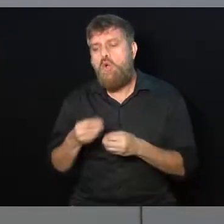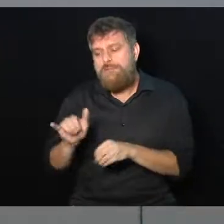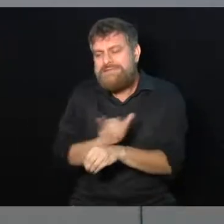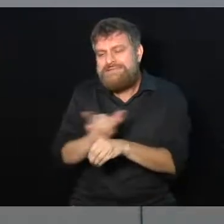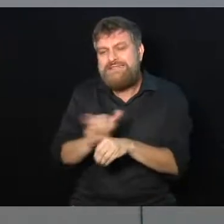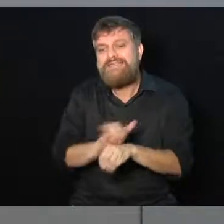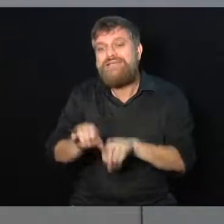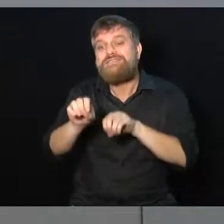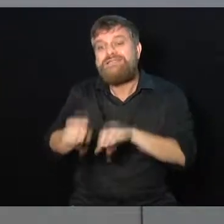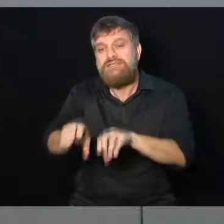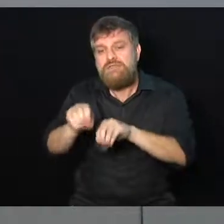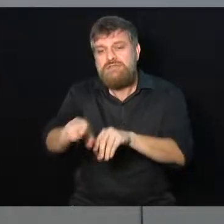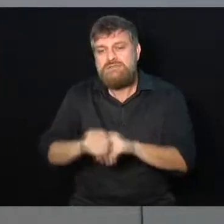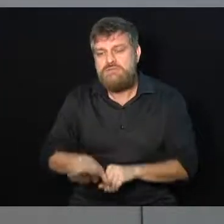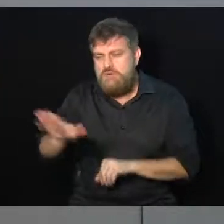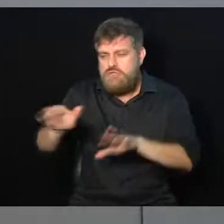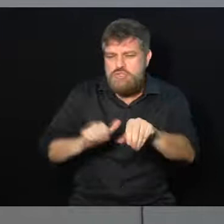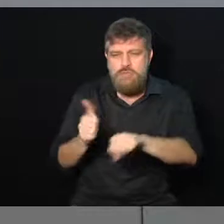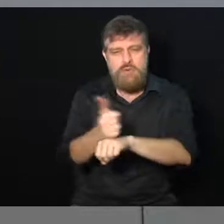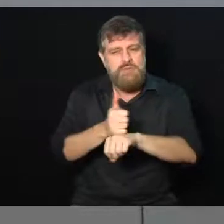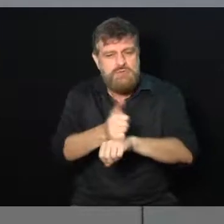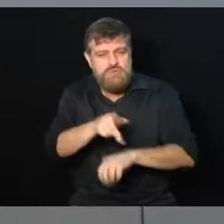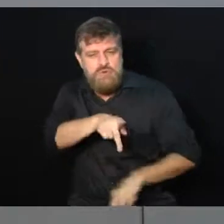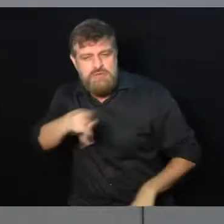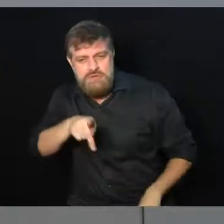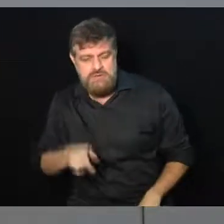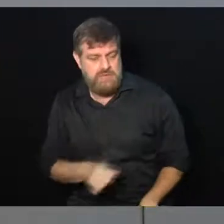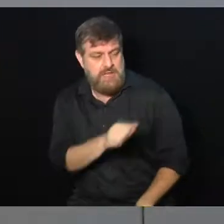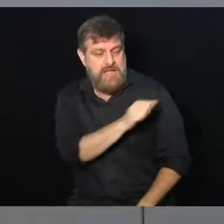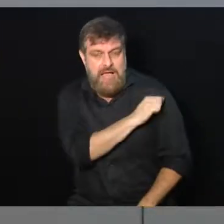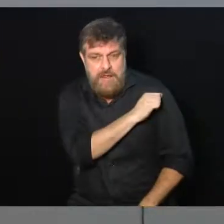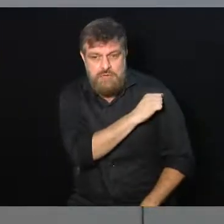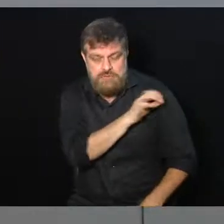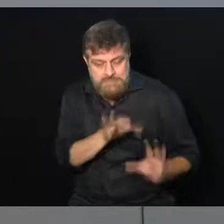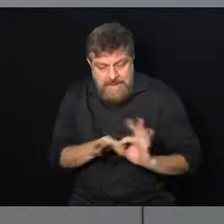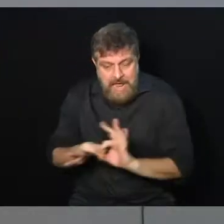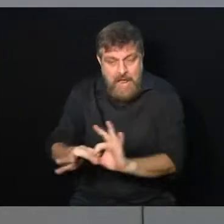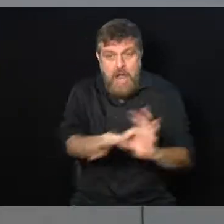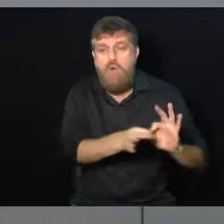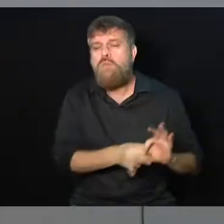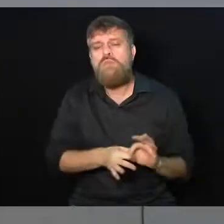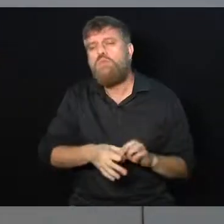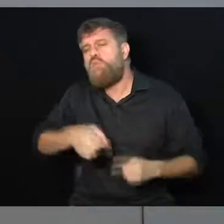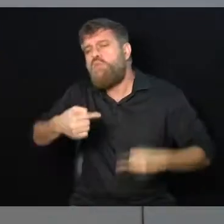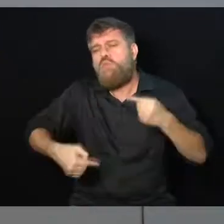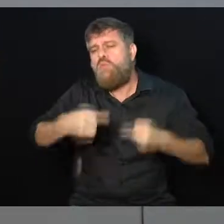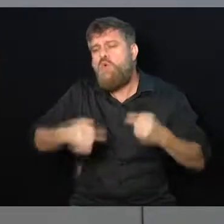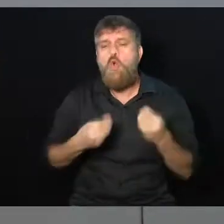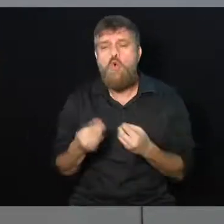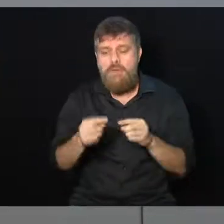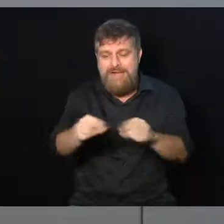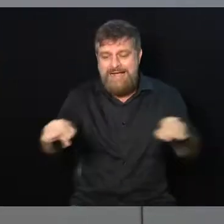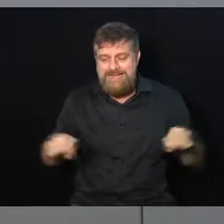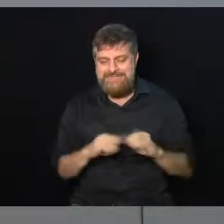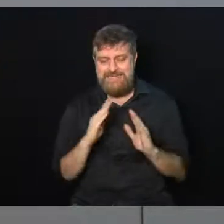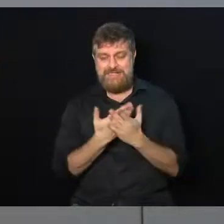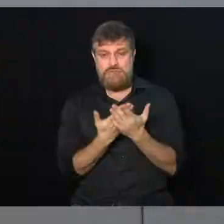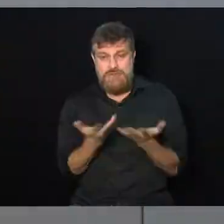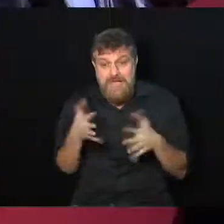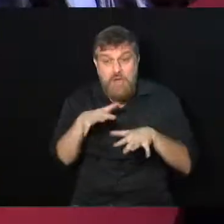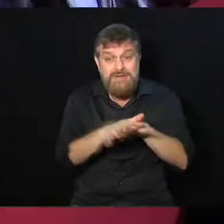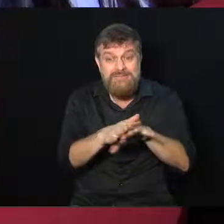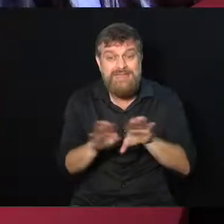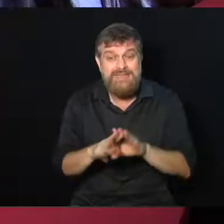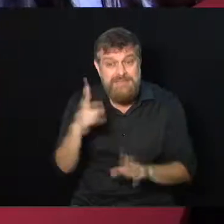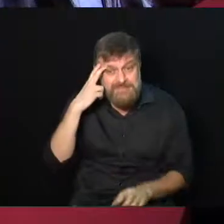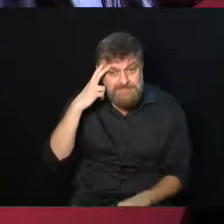Reuniu professores, especialistas e estudantes para juntos discutir uma sala mais inclusiva e criativa.